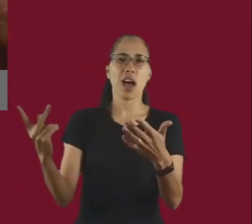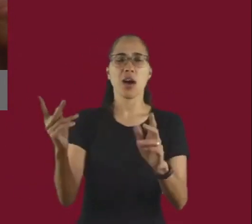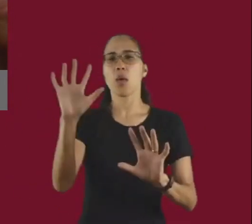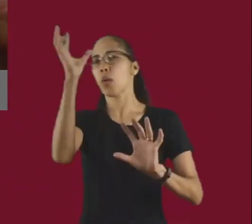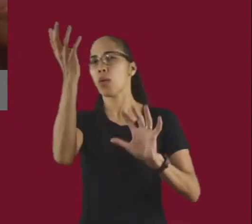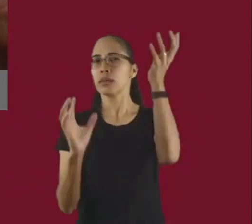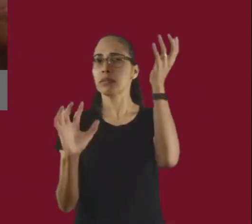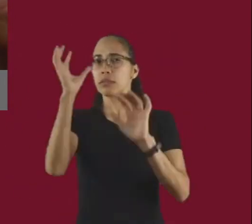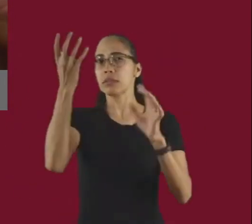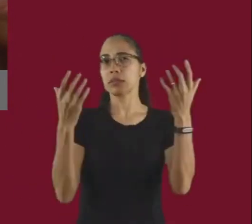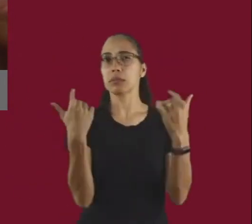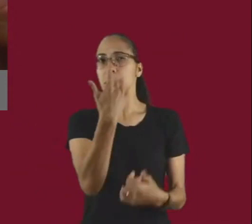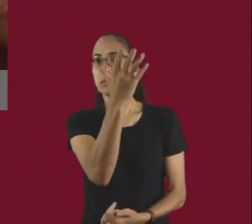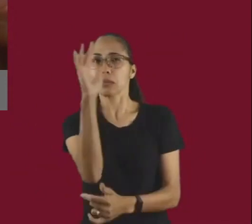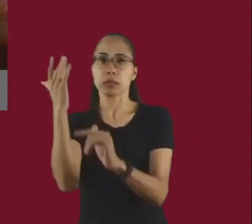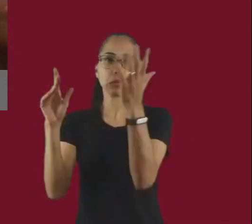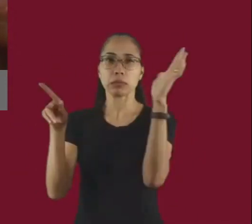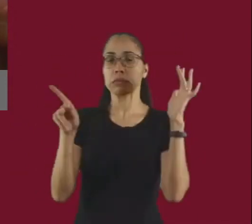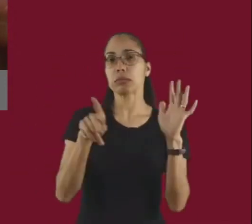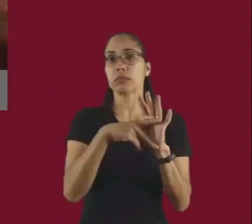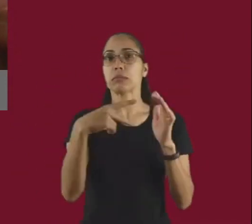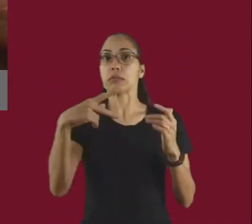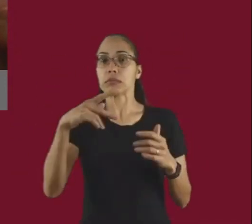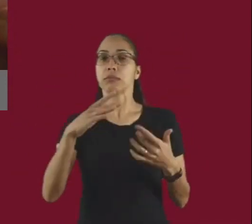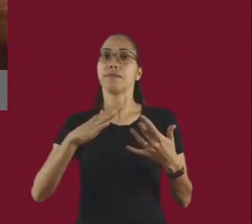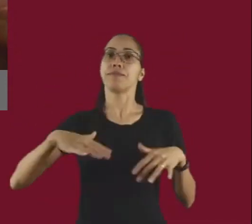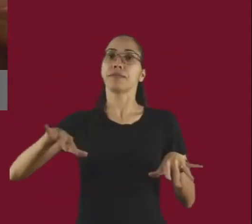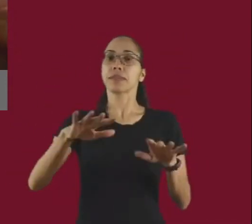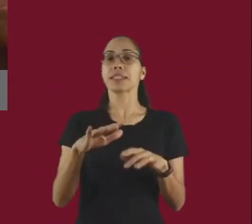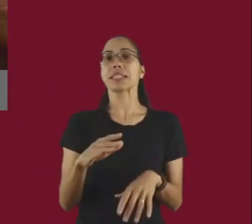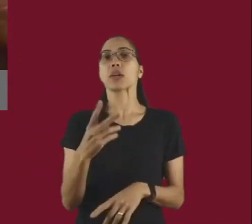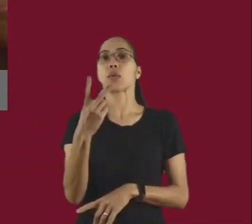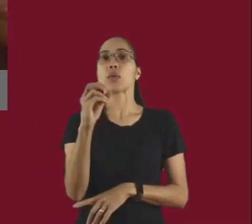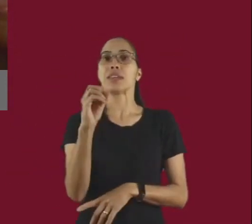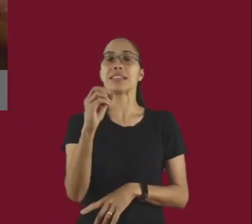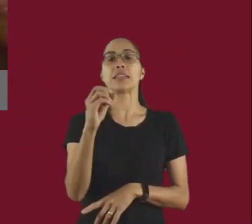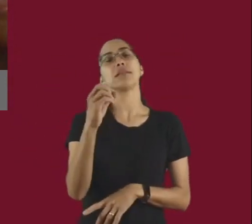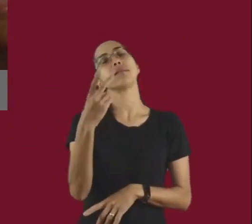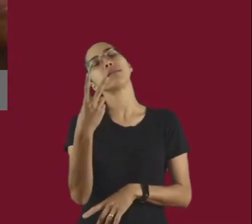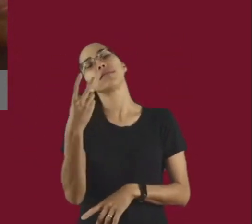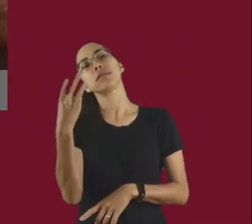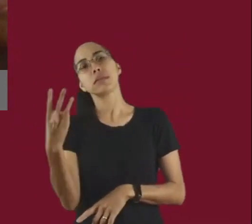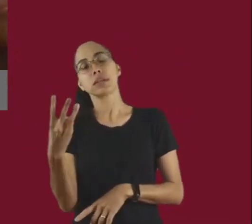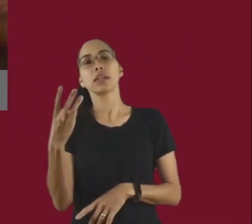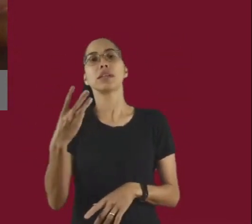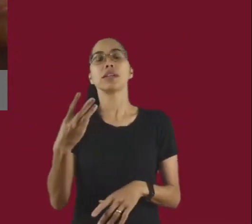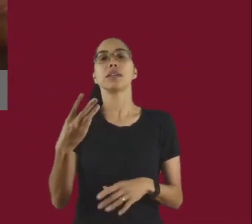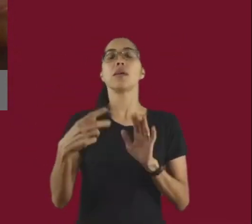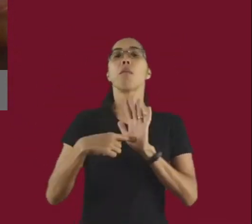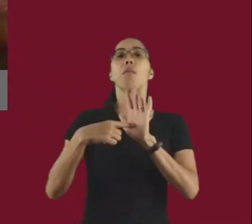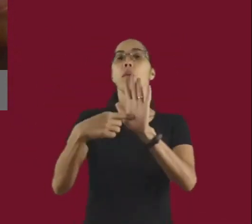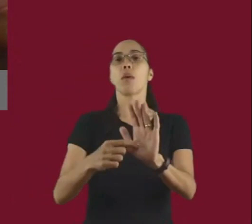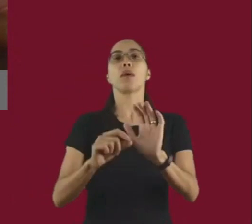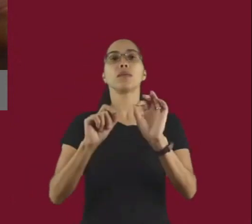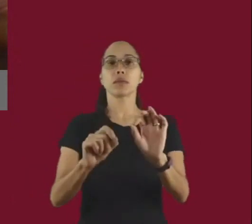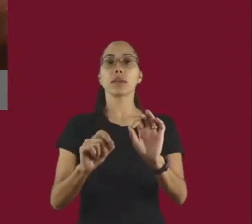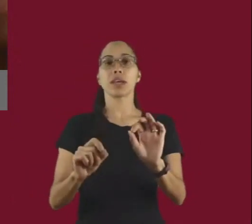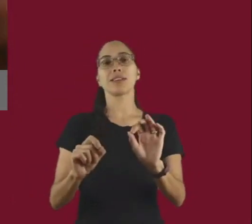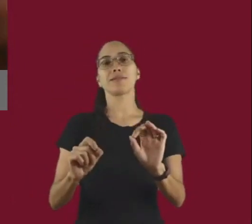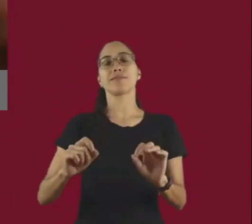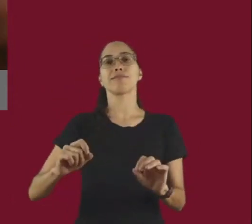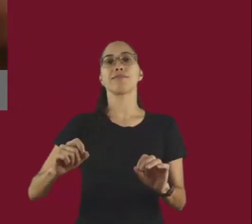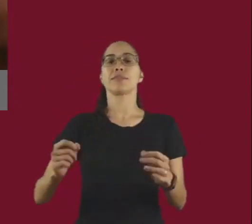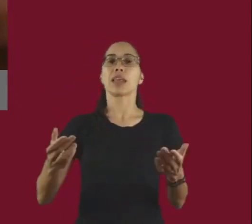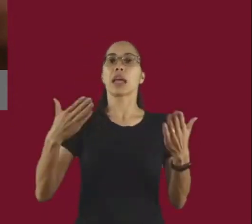ele mostrou que são esses eventos extremos, né? O aquecimento global agravado pelo